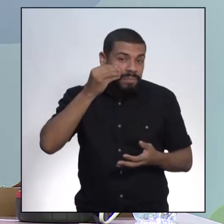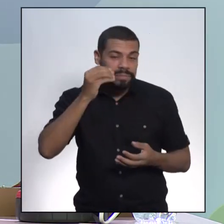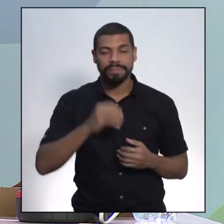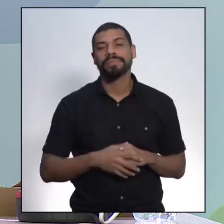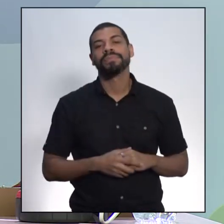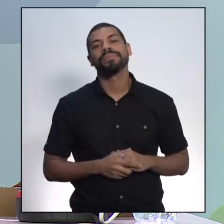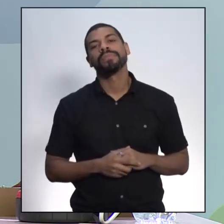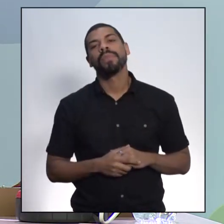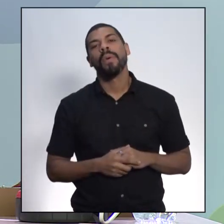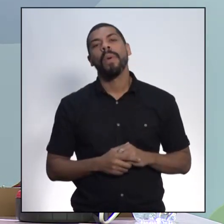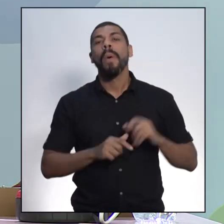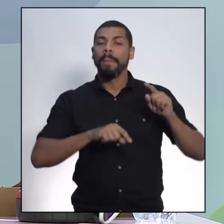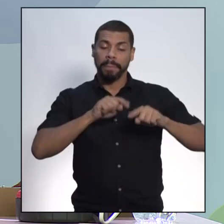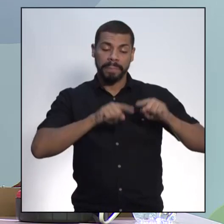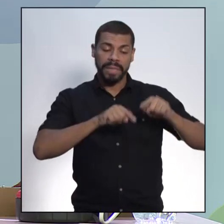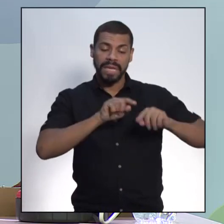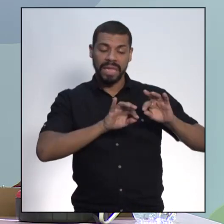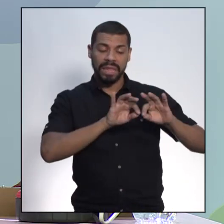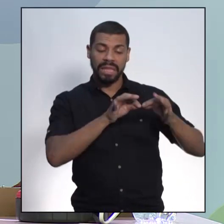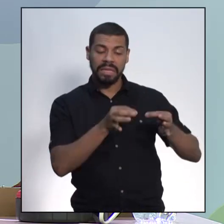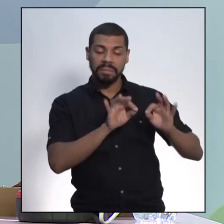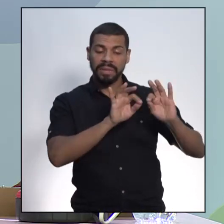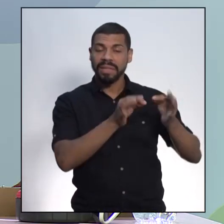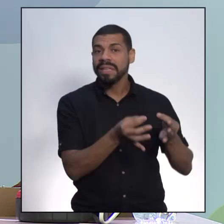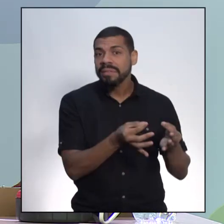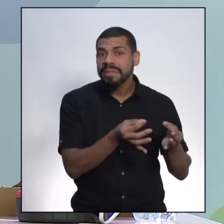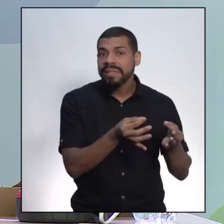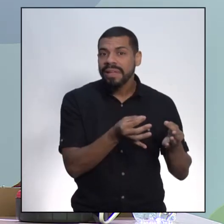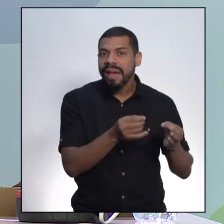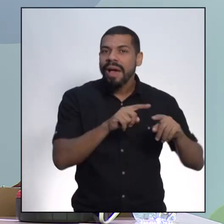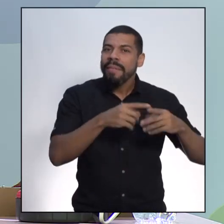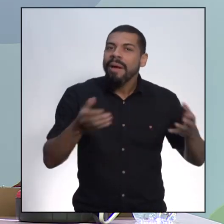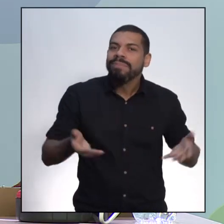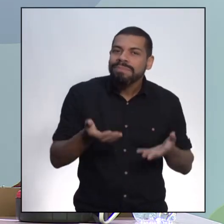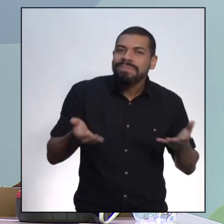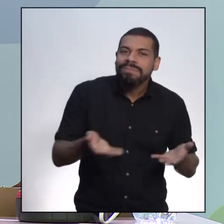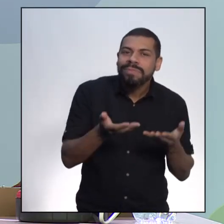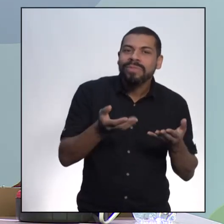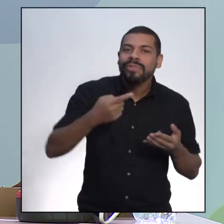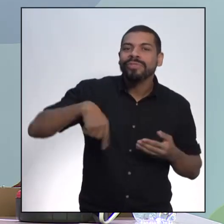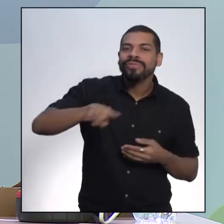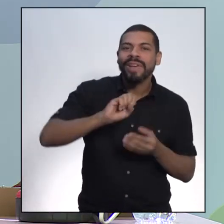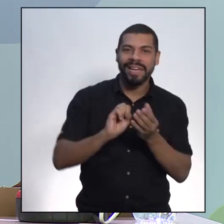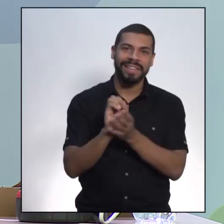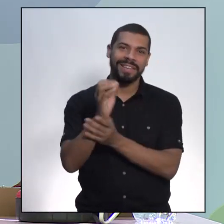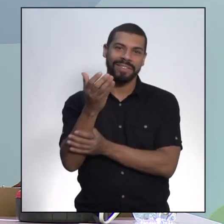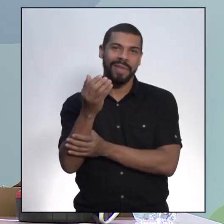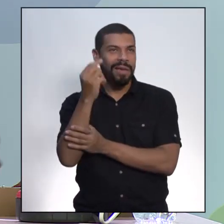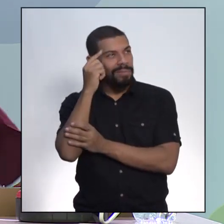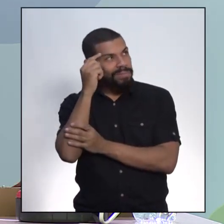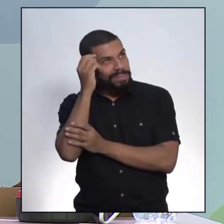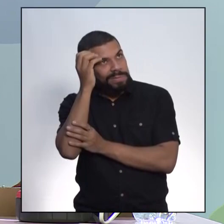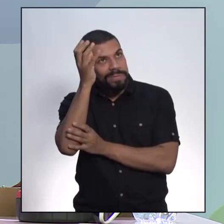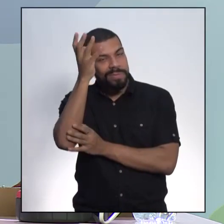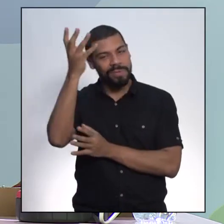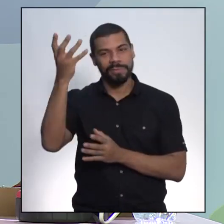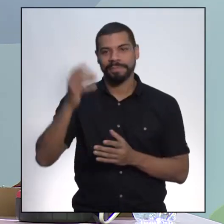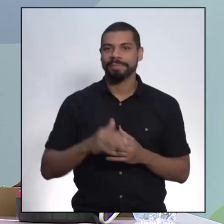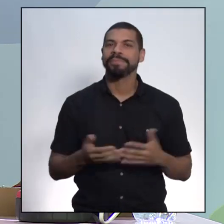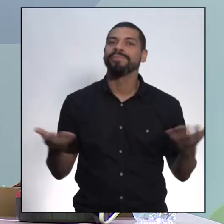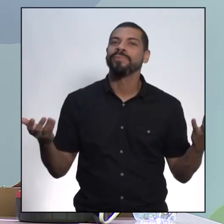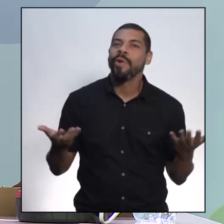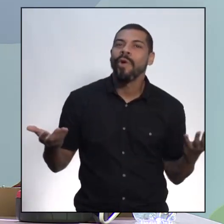casa, né? Materiais simples, mas que vai favorecer muito a nossa criatividade. Então, hoje que a gente vai